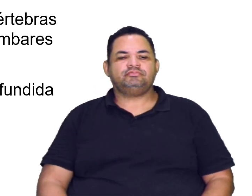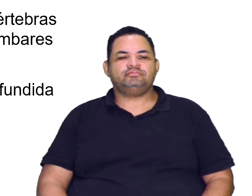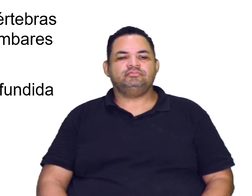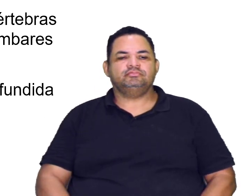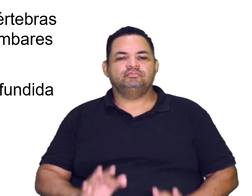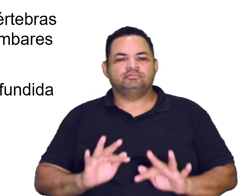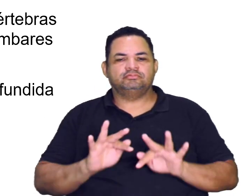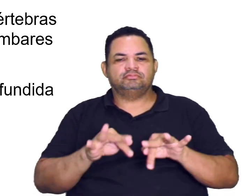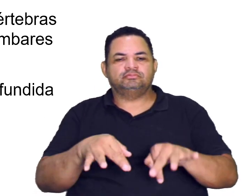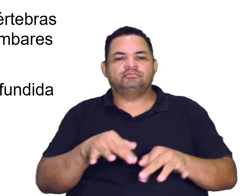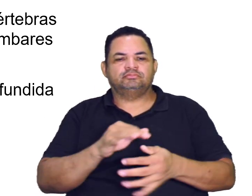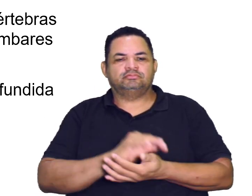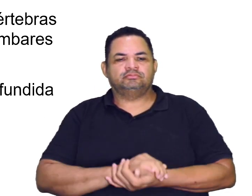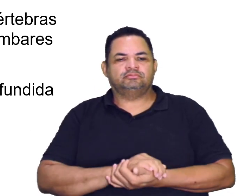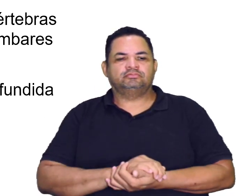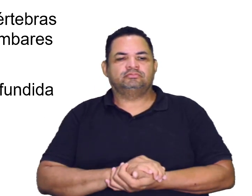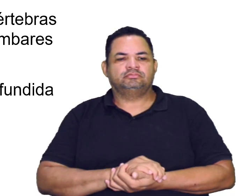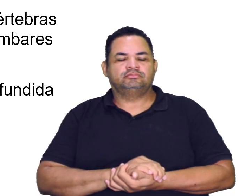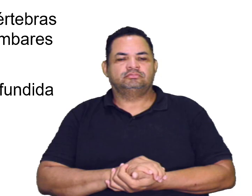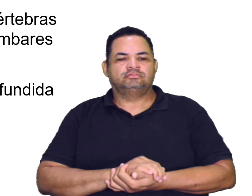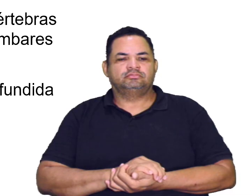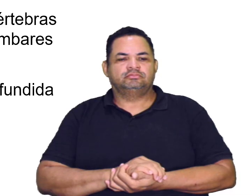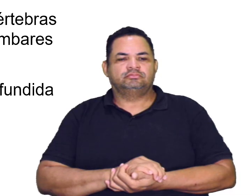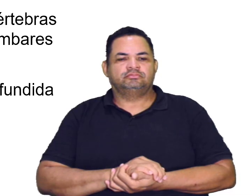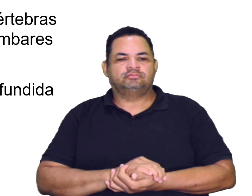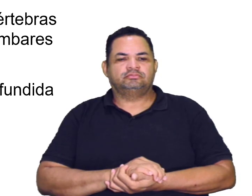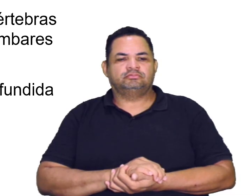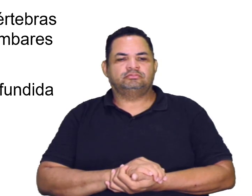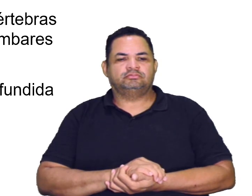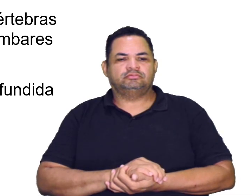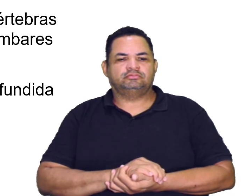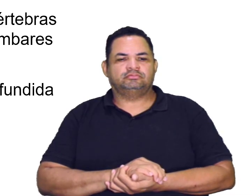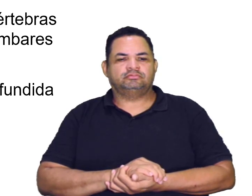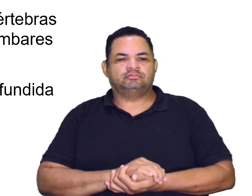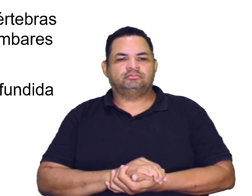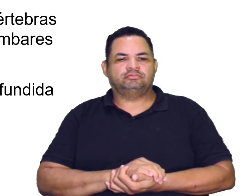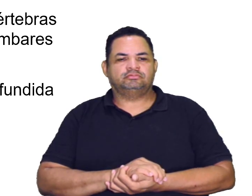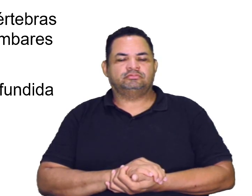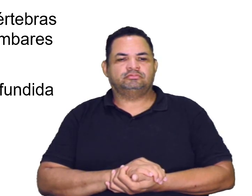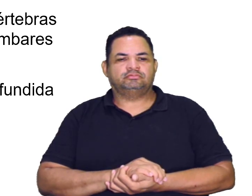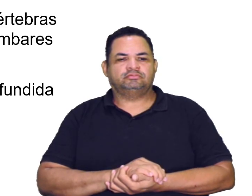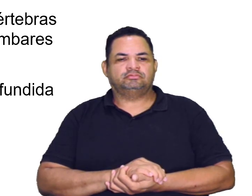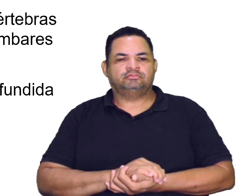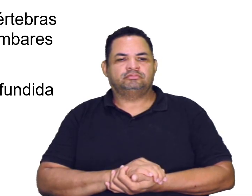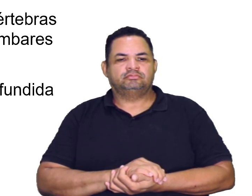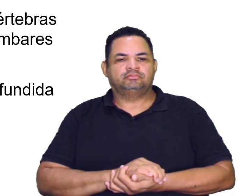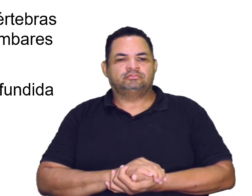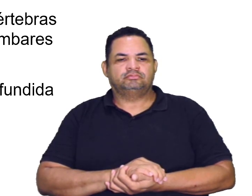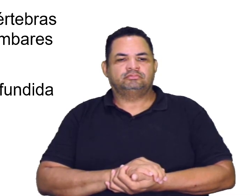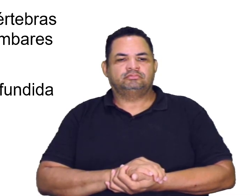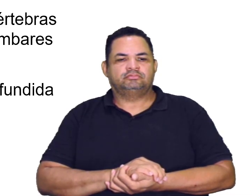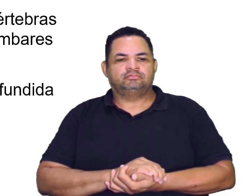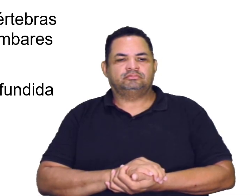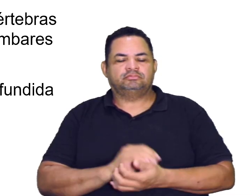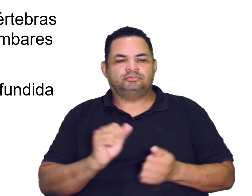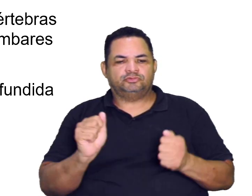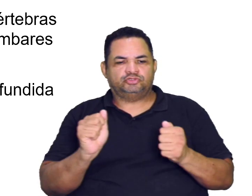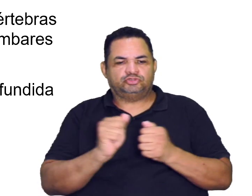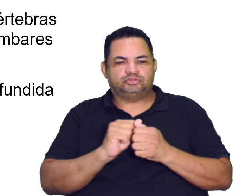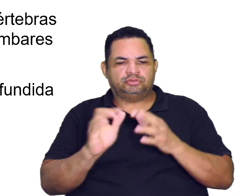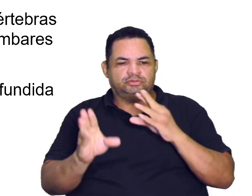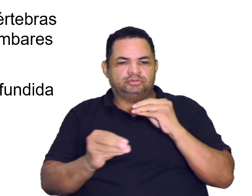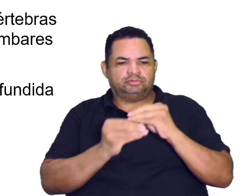gente tem ao finalzinho aqui, esse ossinho maior aqui, que ele é fundido, ou seja,